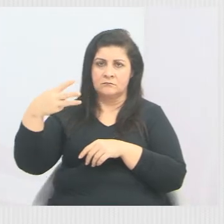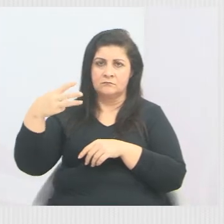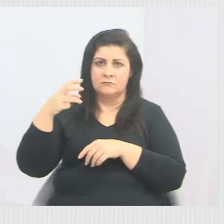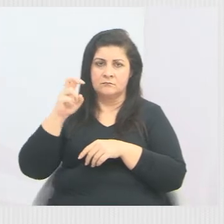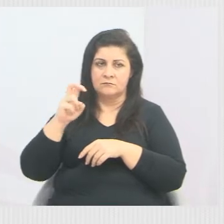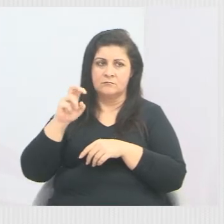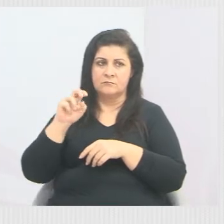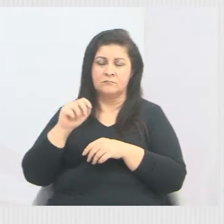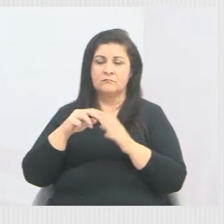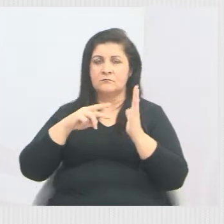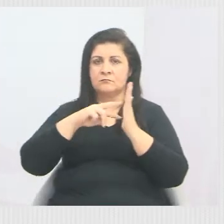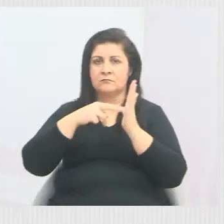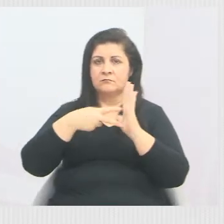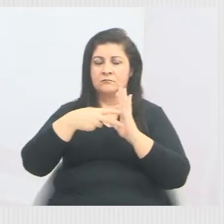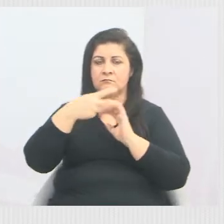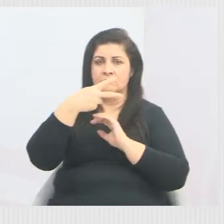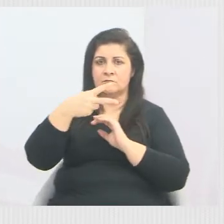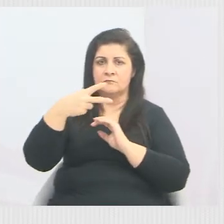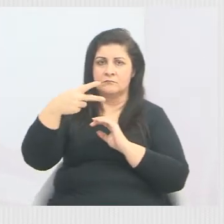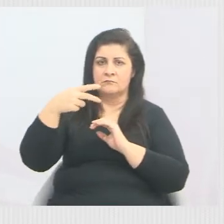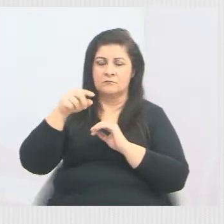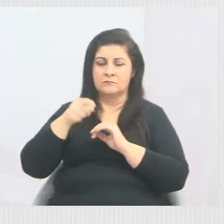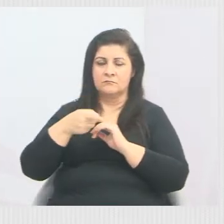284.335.000, chegando a uma meta de